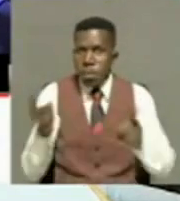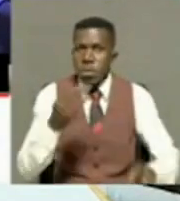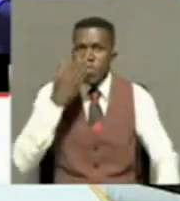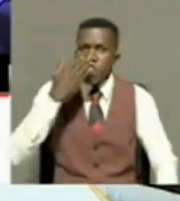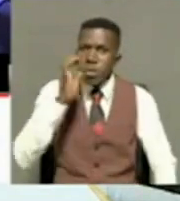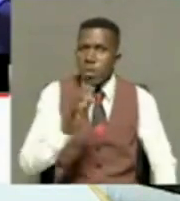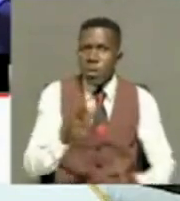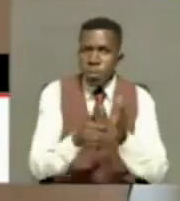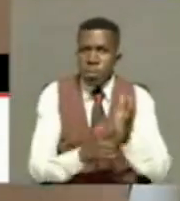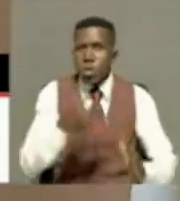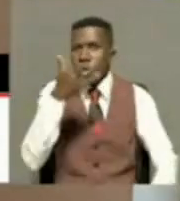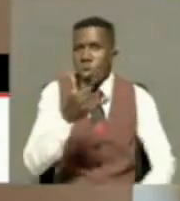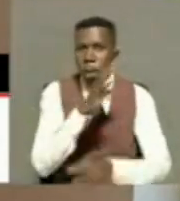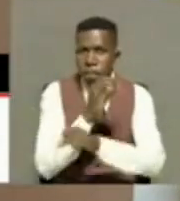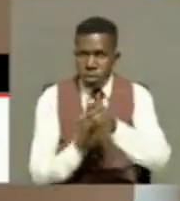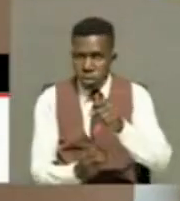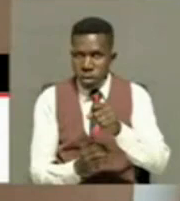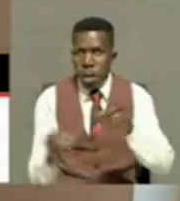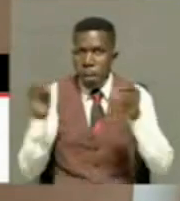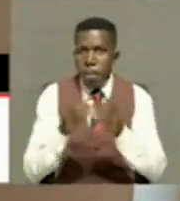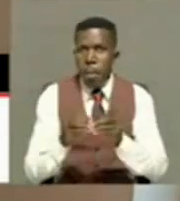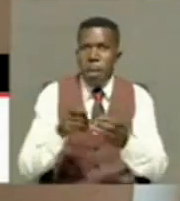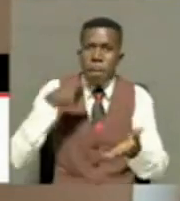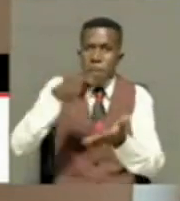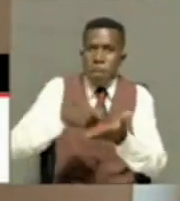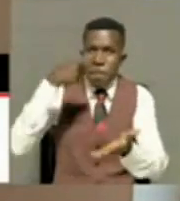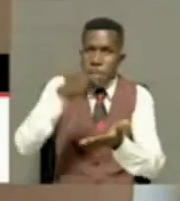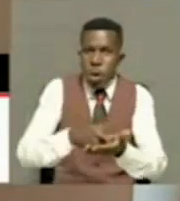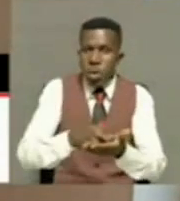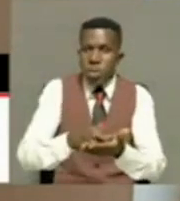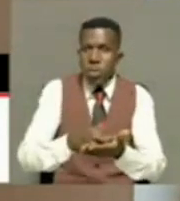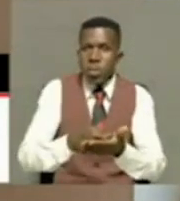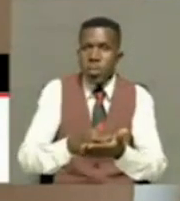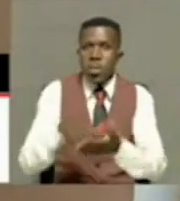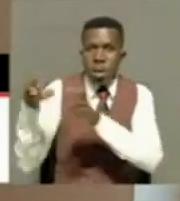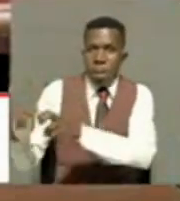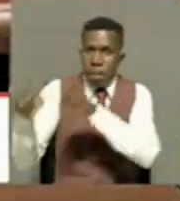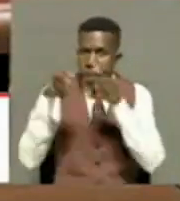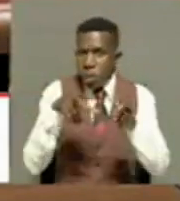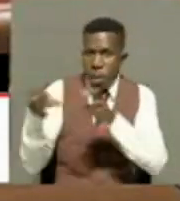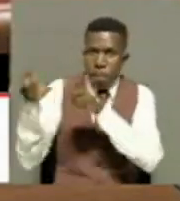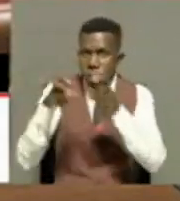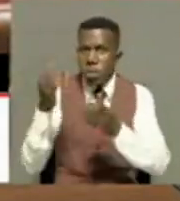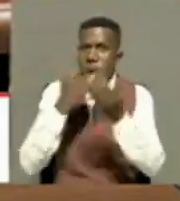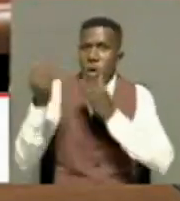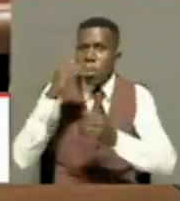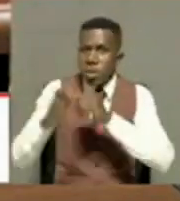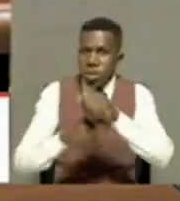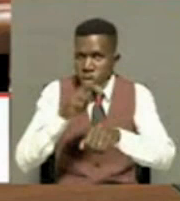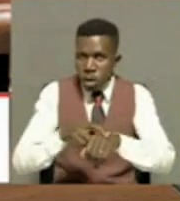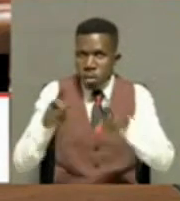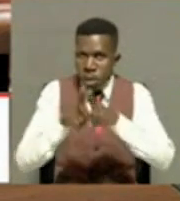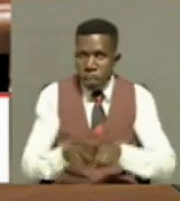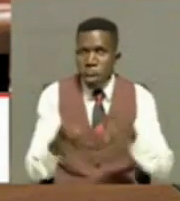taxa geral de 2%, a isenção de pagamentos de emolumentos nas exportações de produtos nacionais é